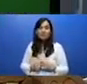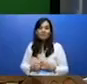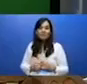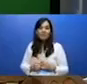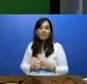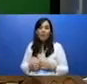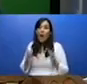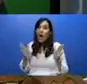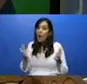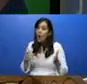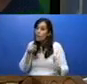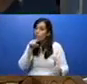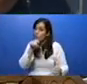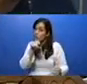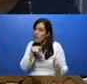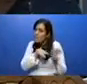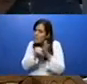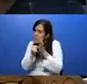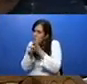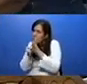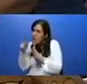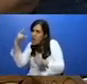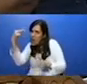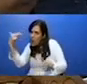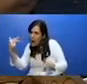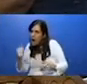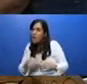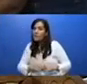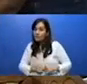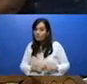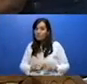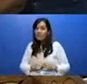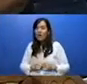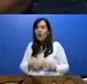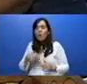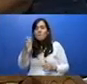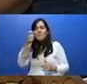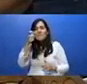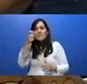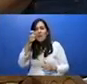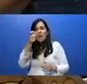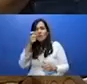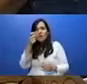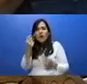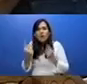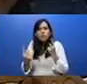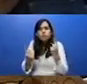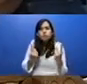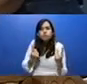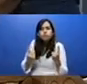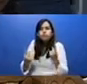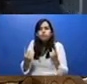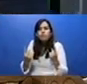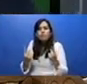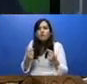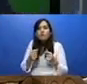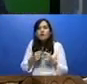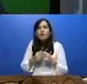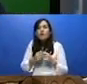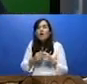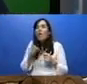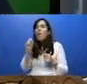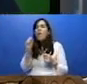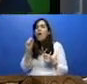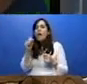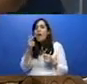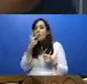naturalista. Então, agora, crianças, vocês vão observar as duas imagens e vão identificar a